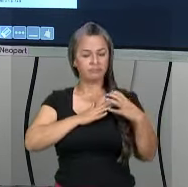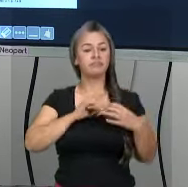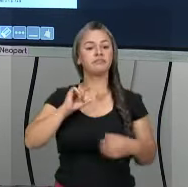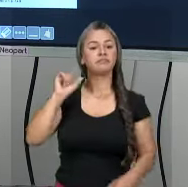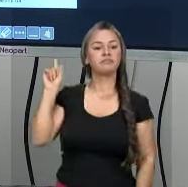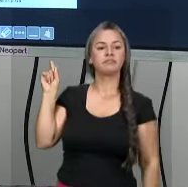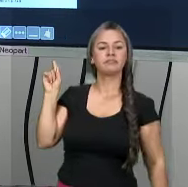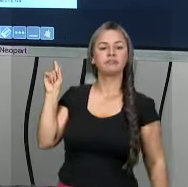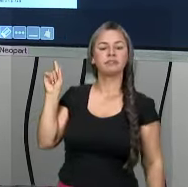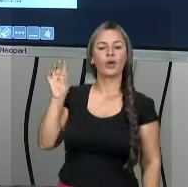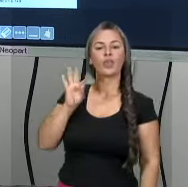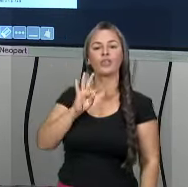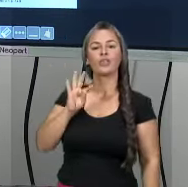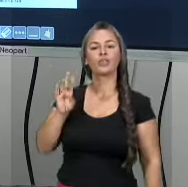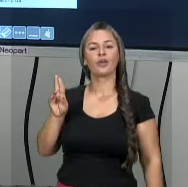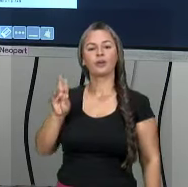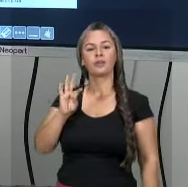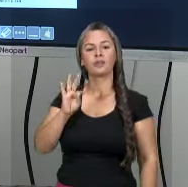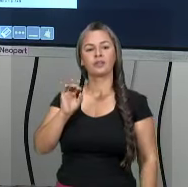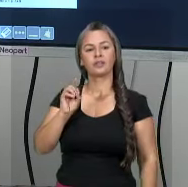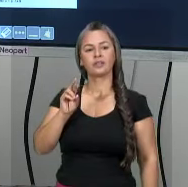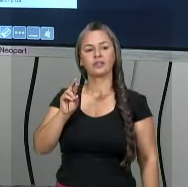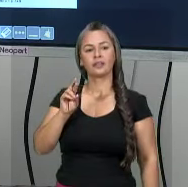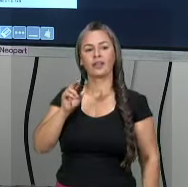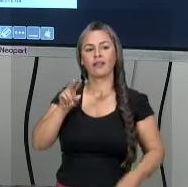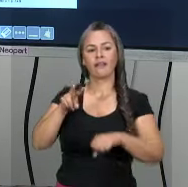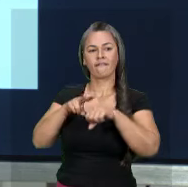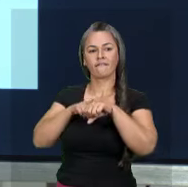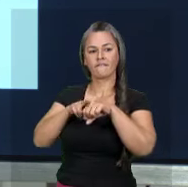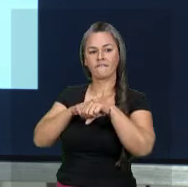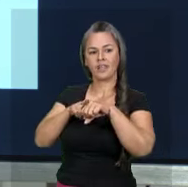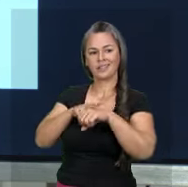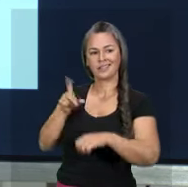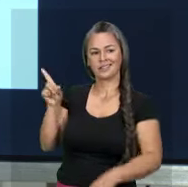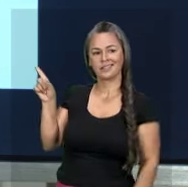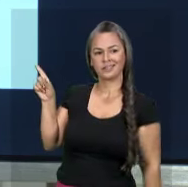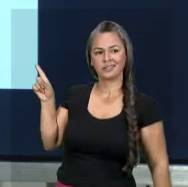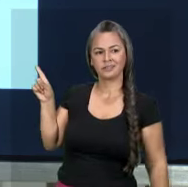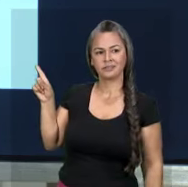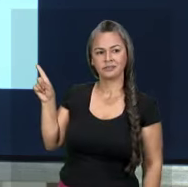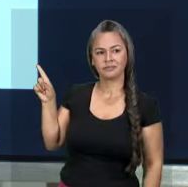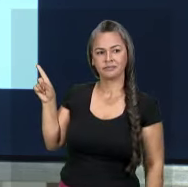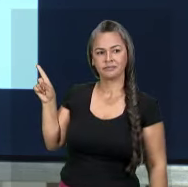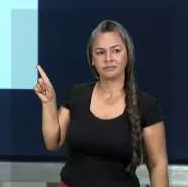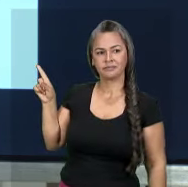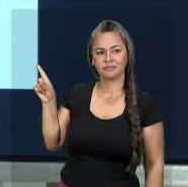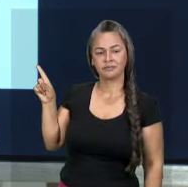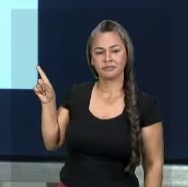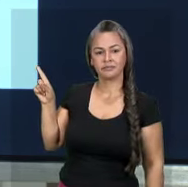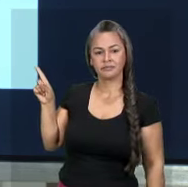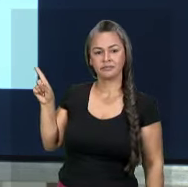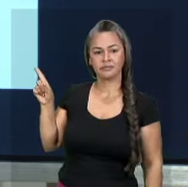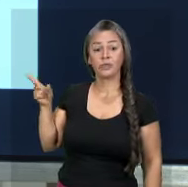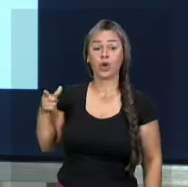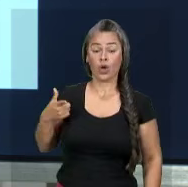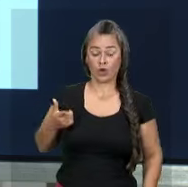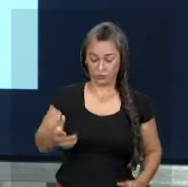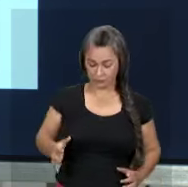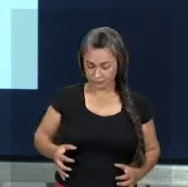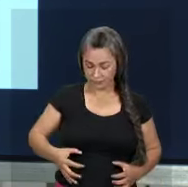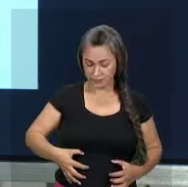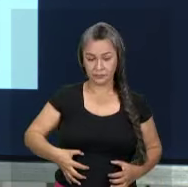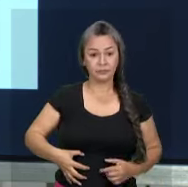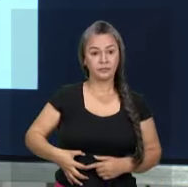vértebras torácicas. As vértebras na altura aqui, ó, dos intestinos